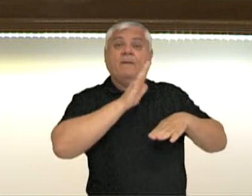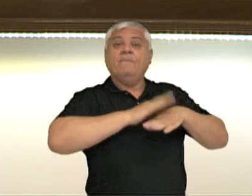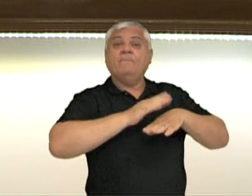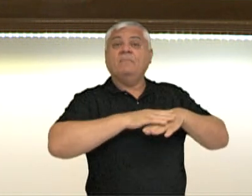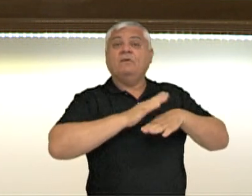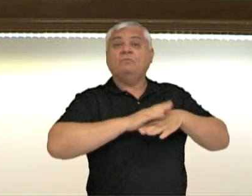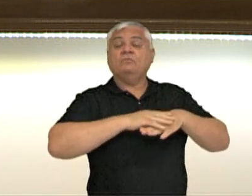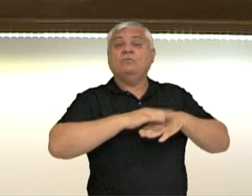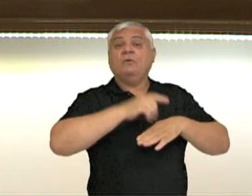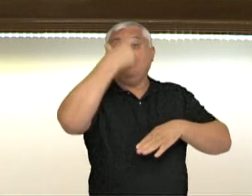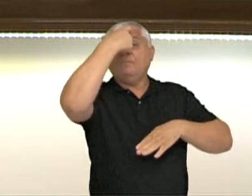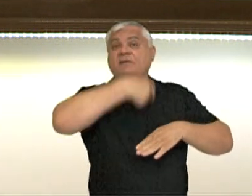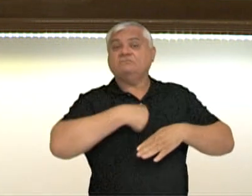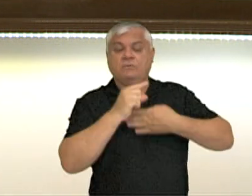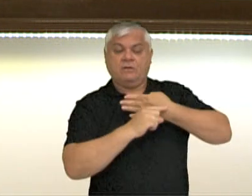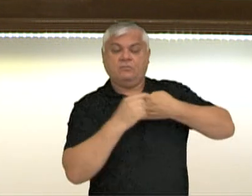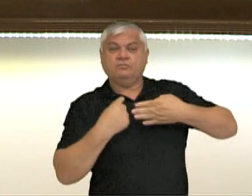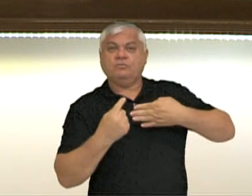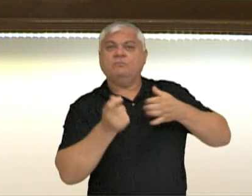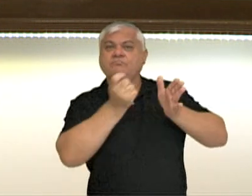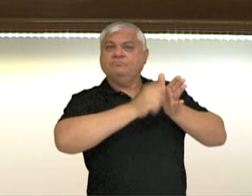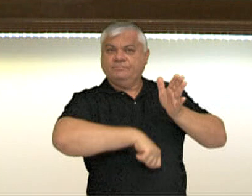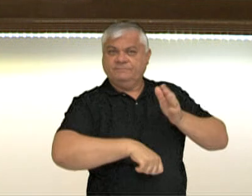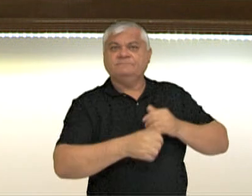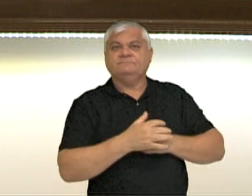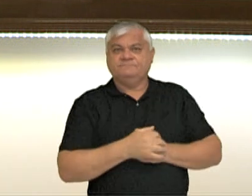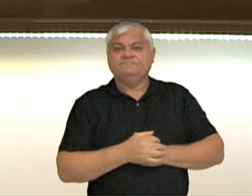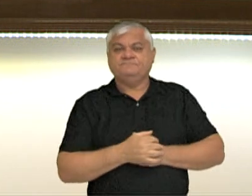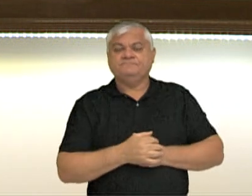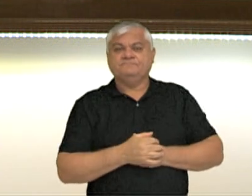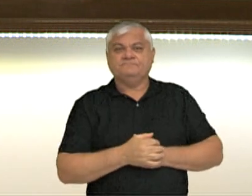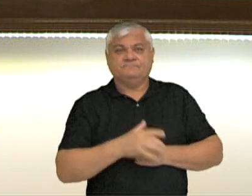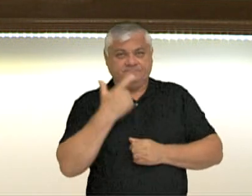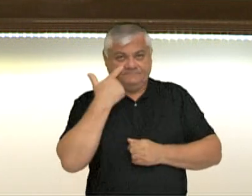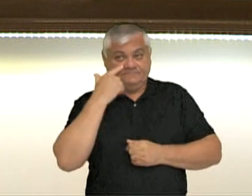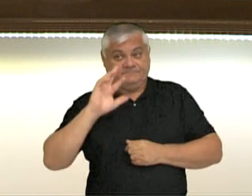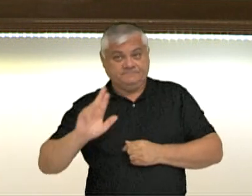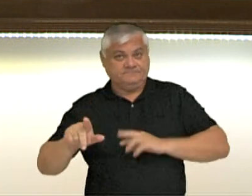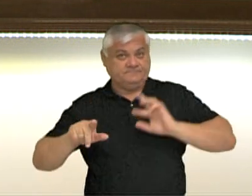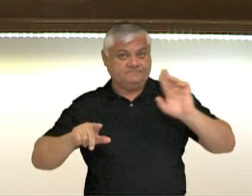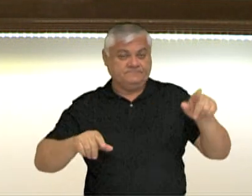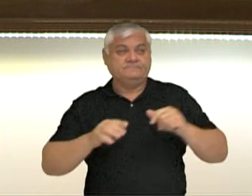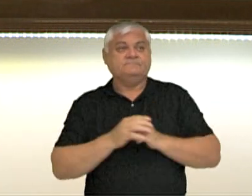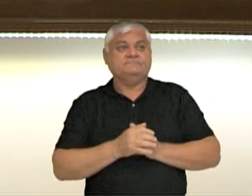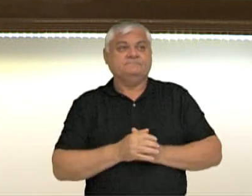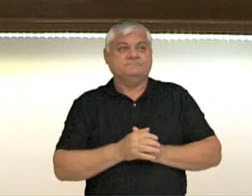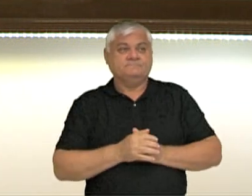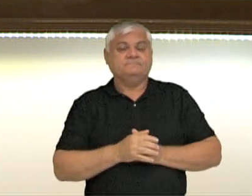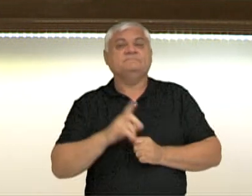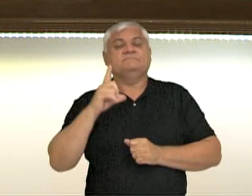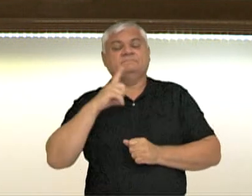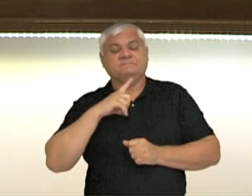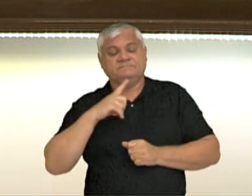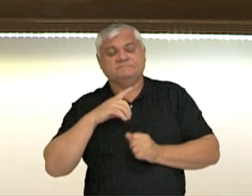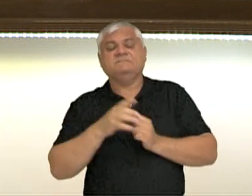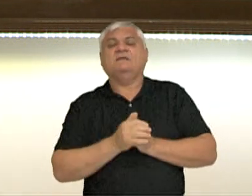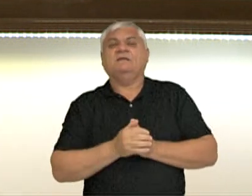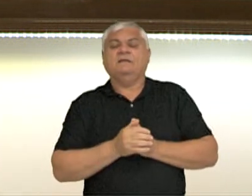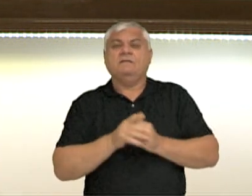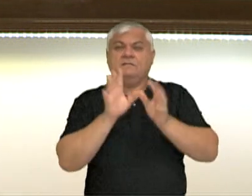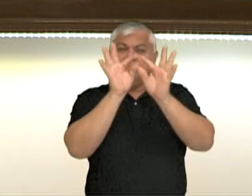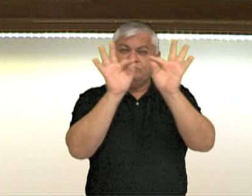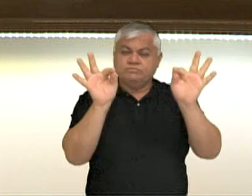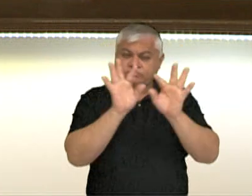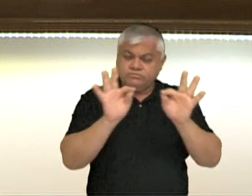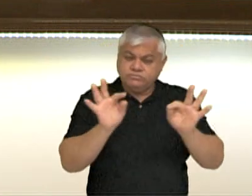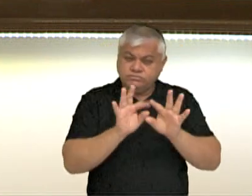tem a responsabilidade do texto. Nós vimos aqui as orações subordinadas, substantivas subjetivas, que têm